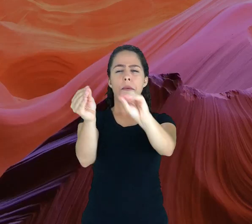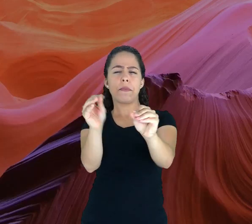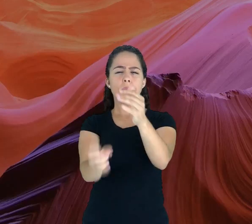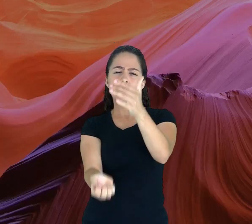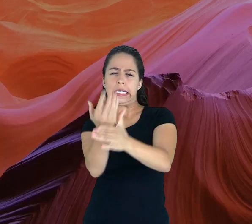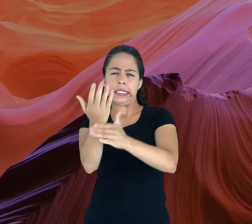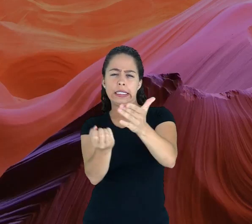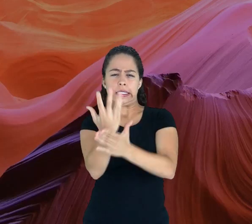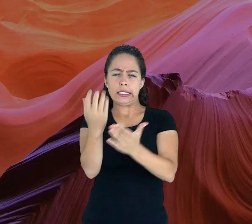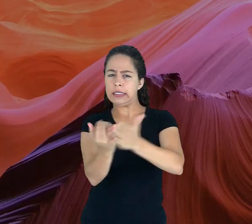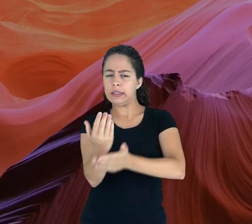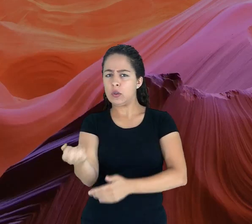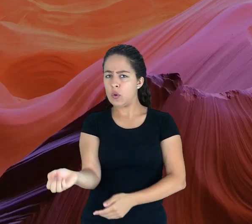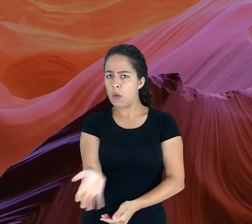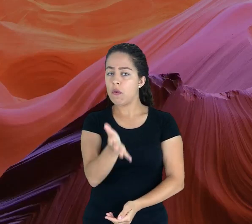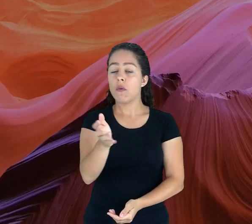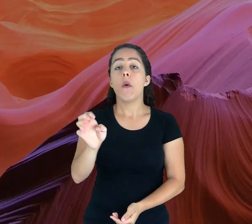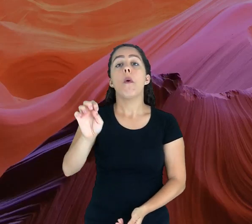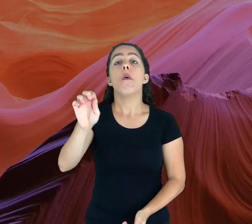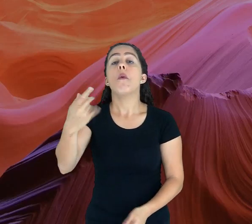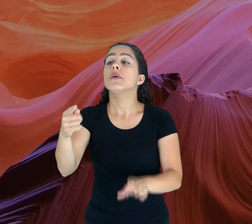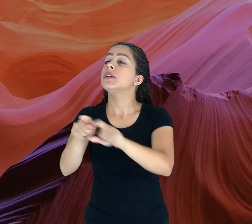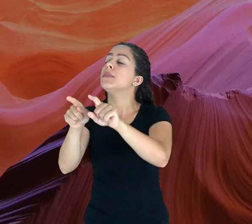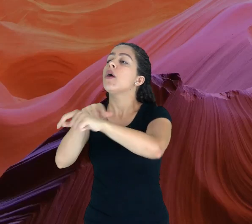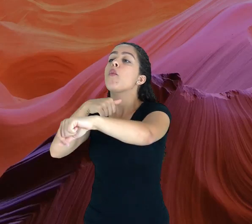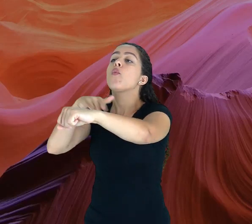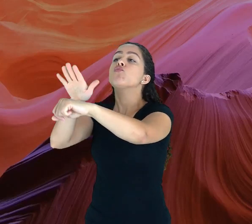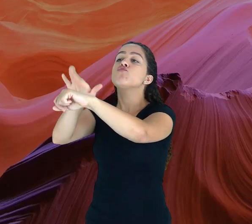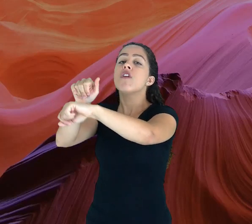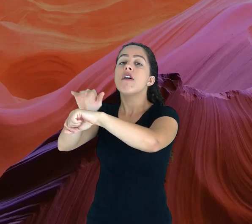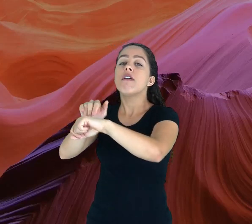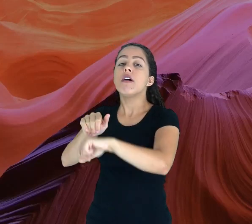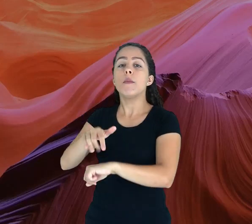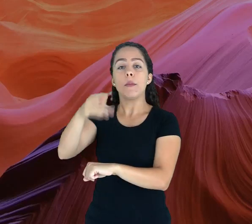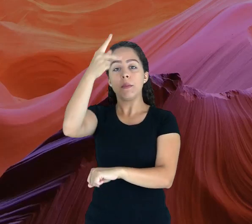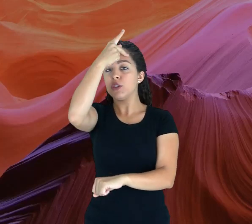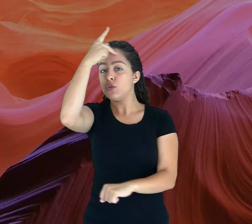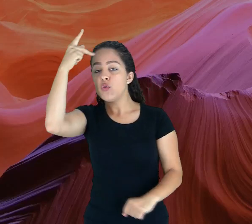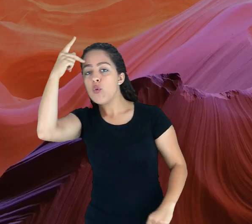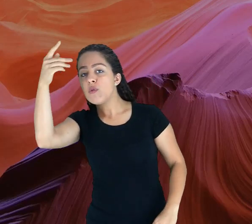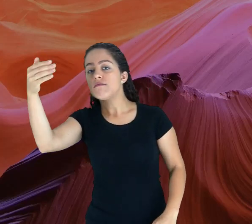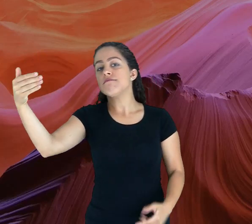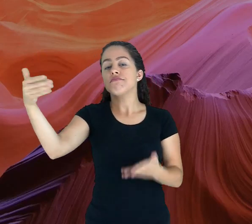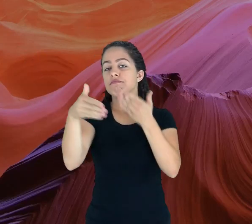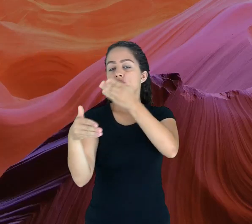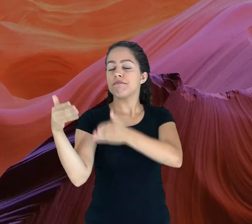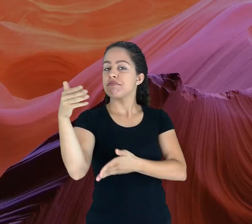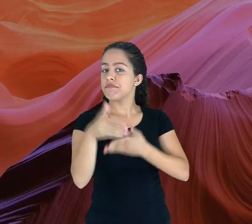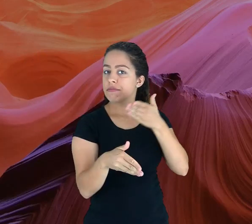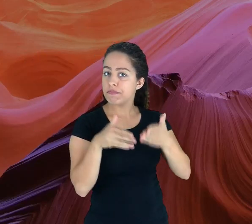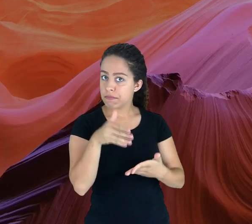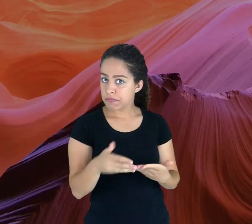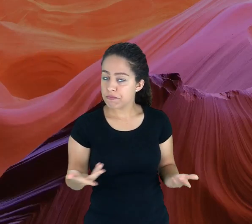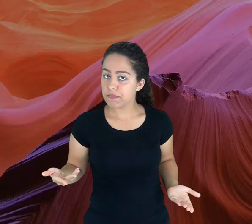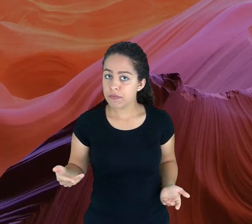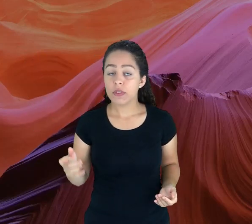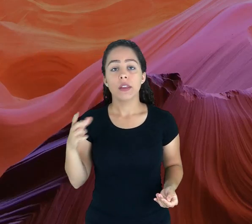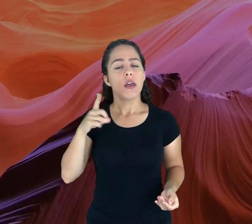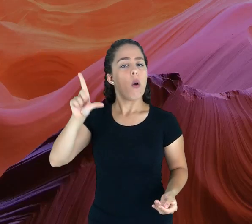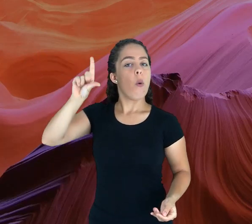também aprovar pessoas. Então tem várias opções que você pode deixar